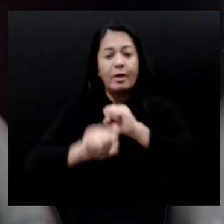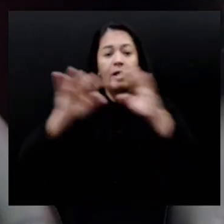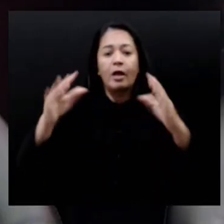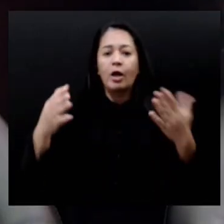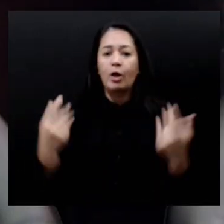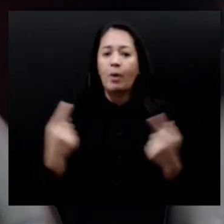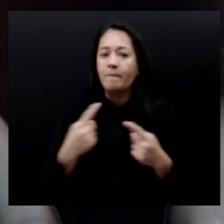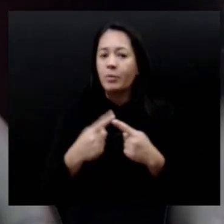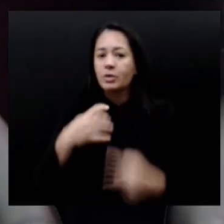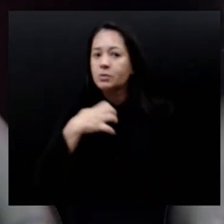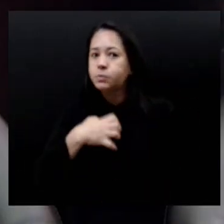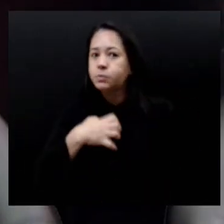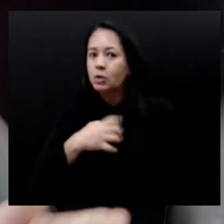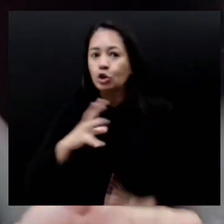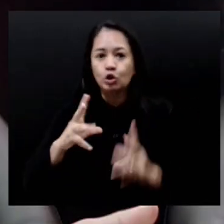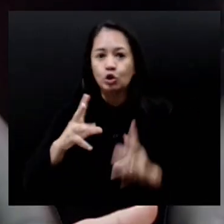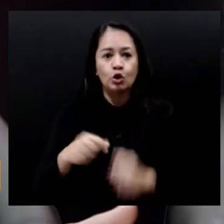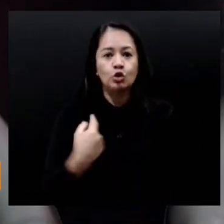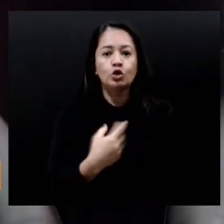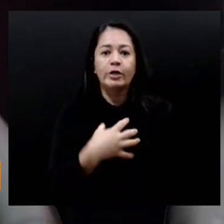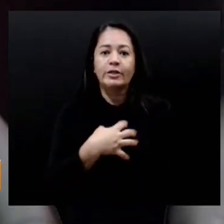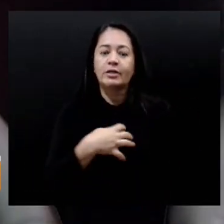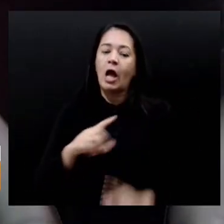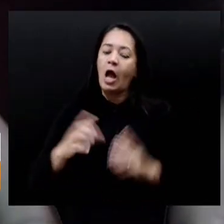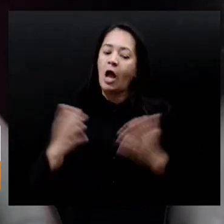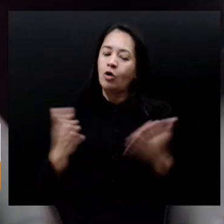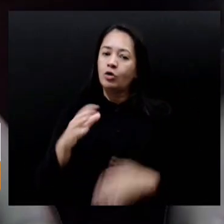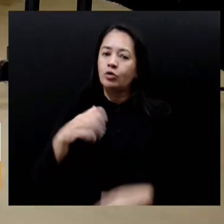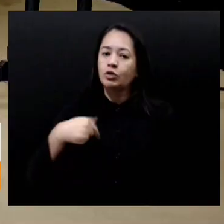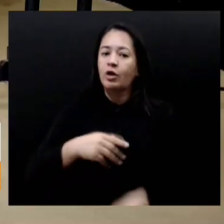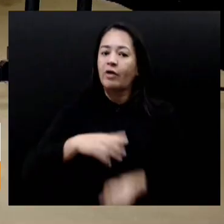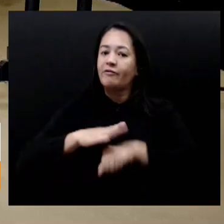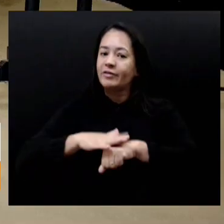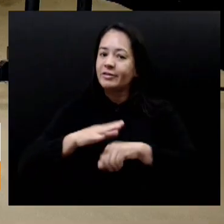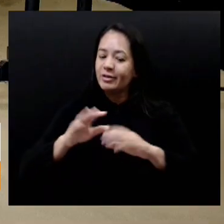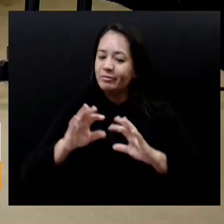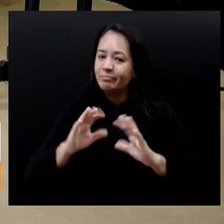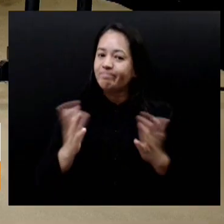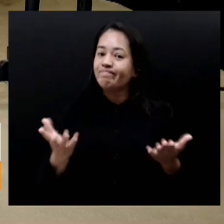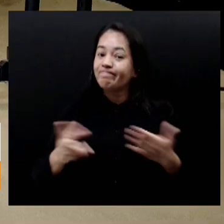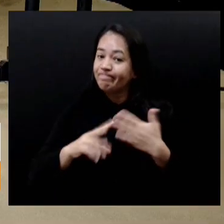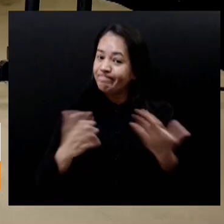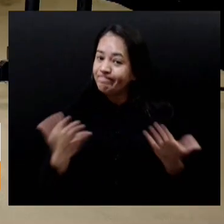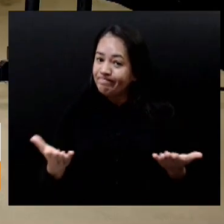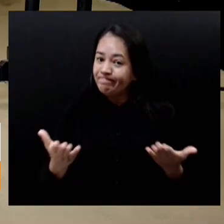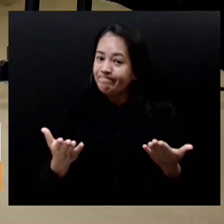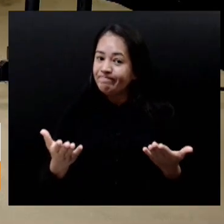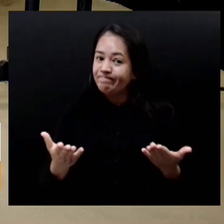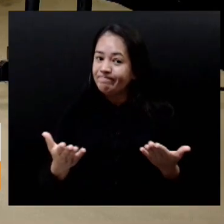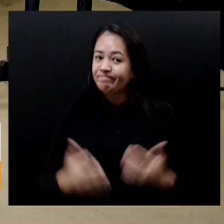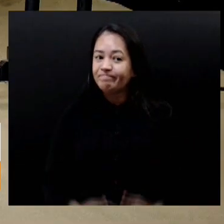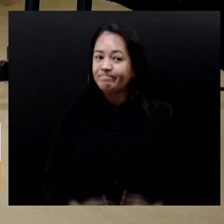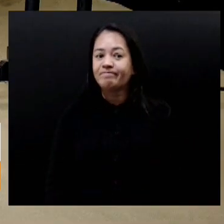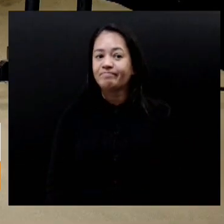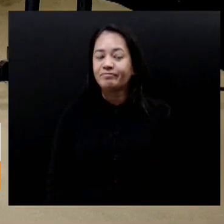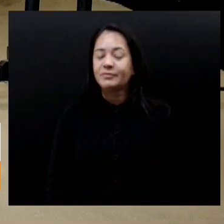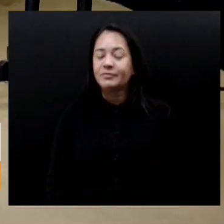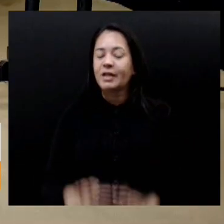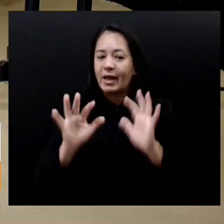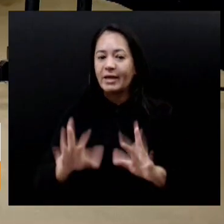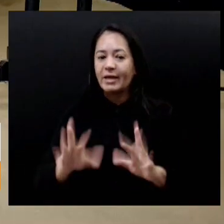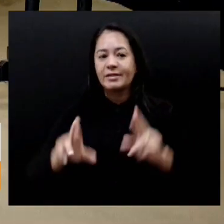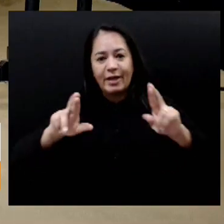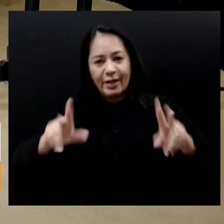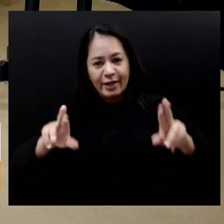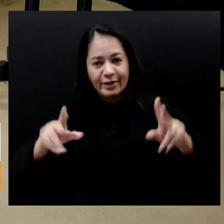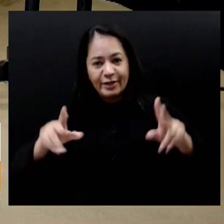Agora, o que a gente faz com ela é o que vai determinar, não é? Exatamente, doutor. Exatamente. E essa é uma diferença entre sentir